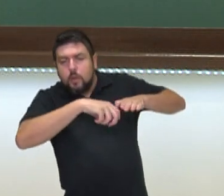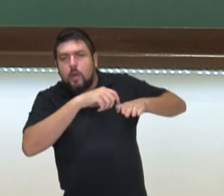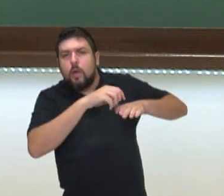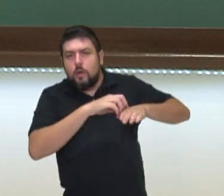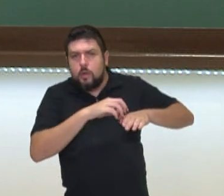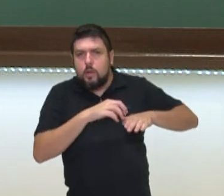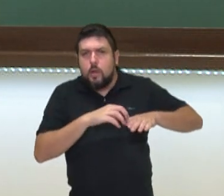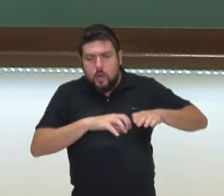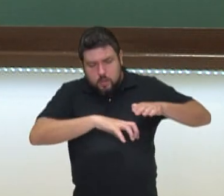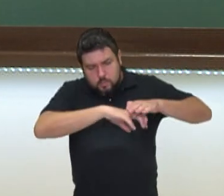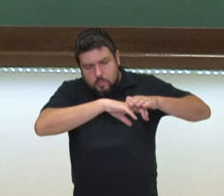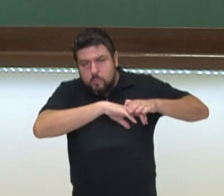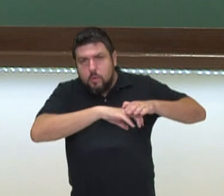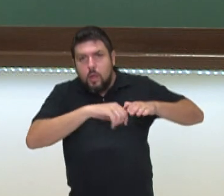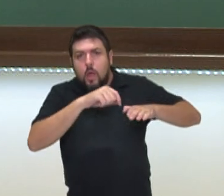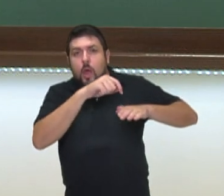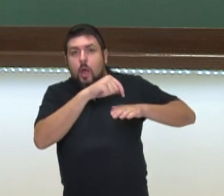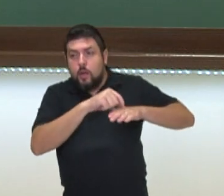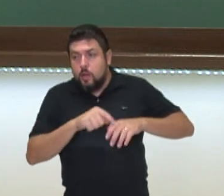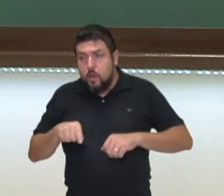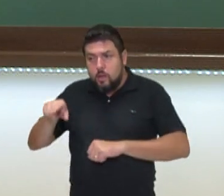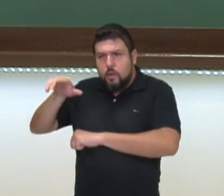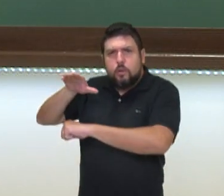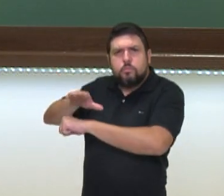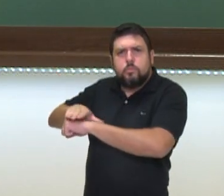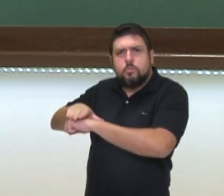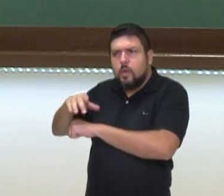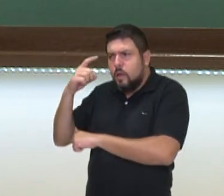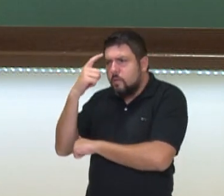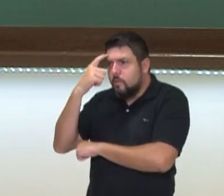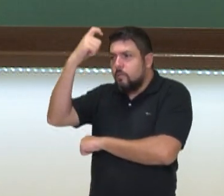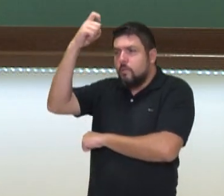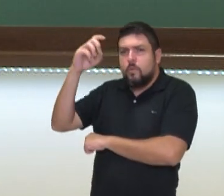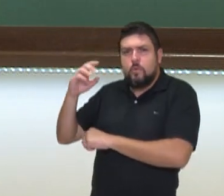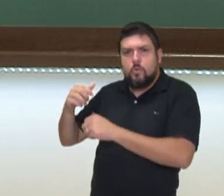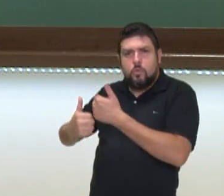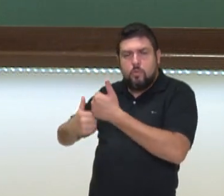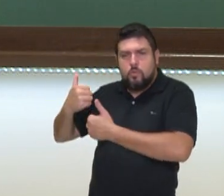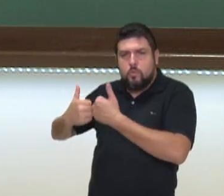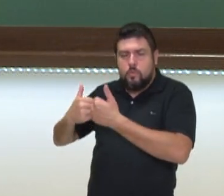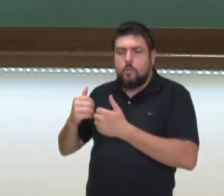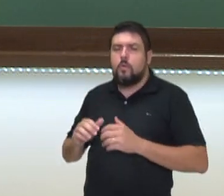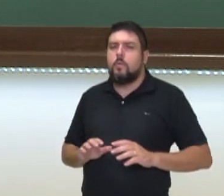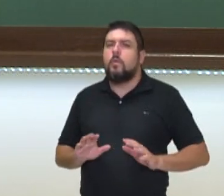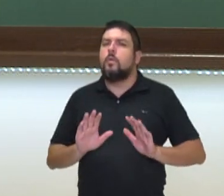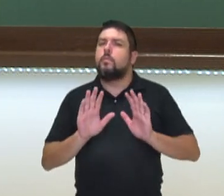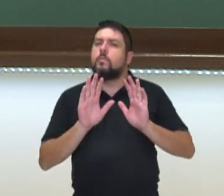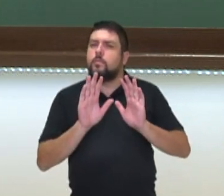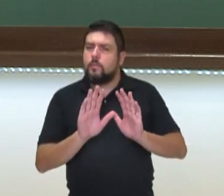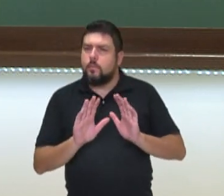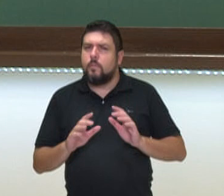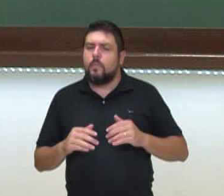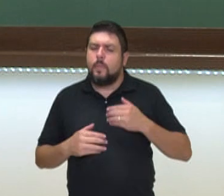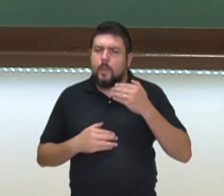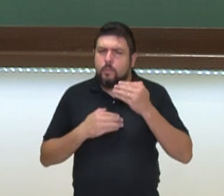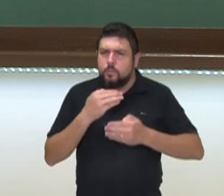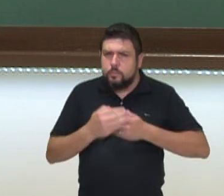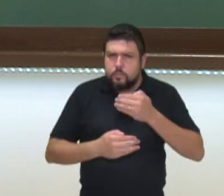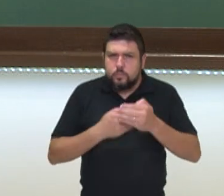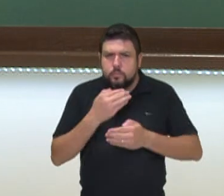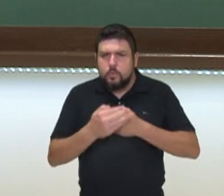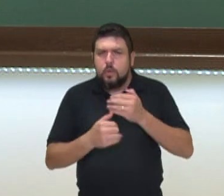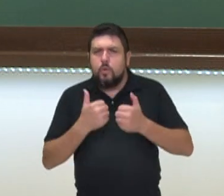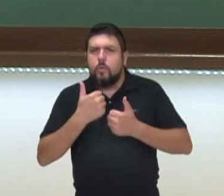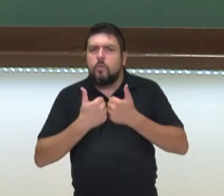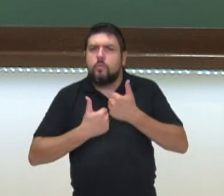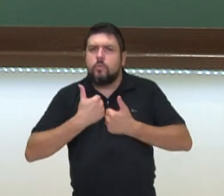pessoas dizem que ele foi o criador, que ele que trouxe até o Brasil. Mas depois disso houve muita mudança, como eu falei